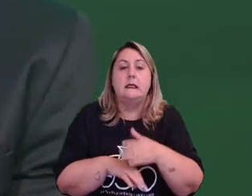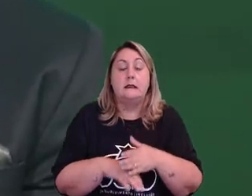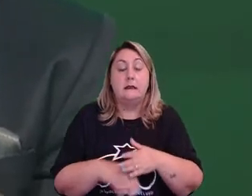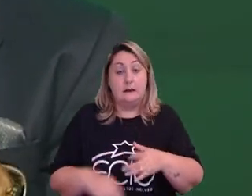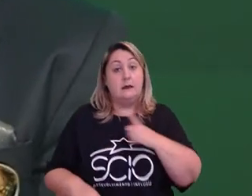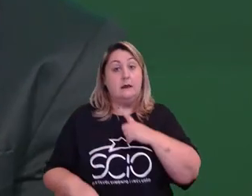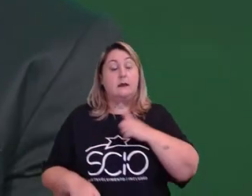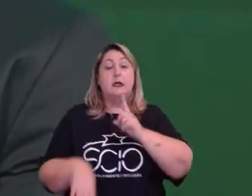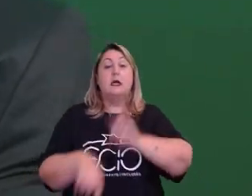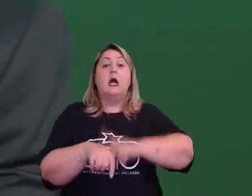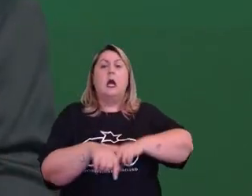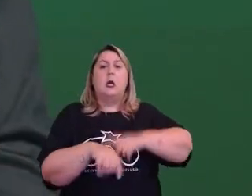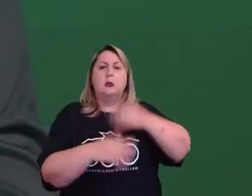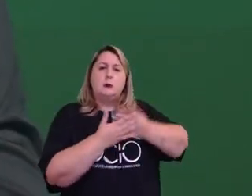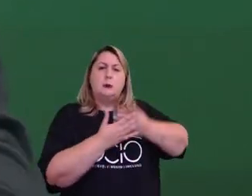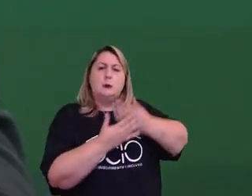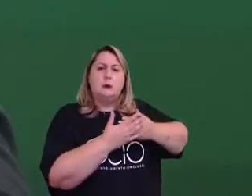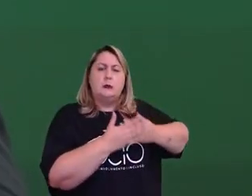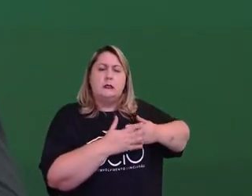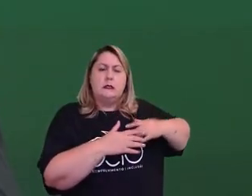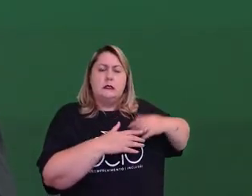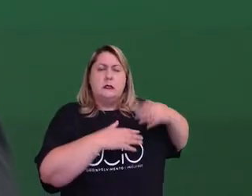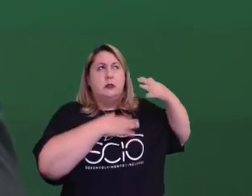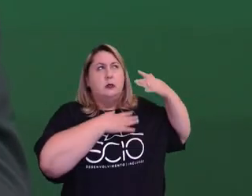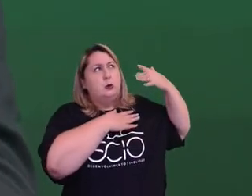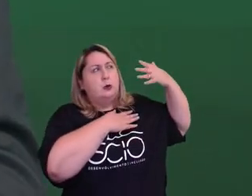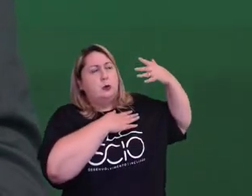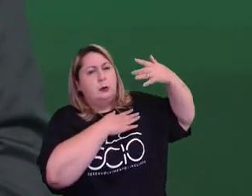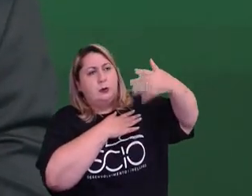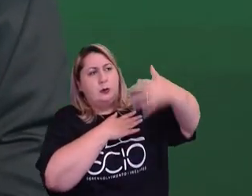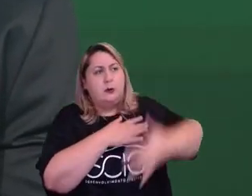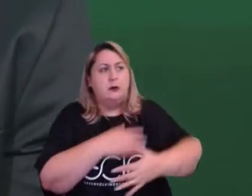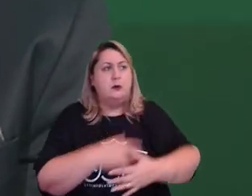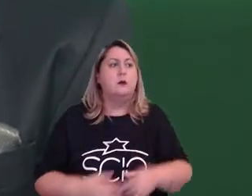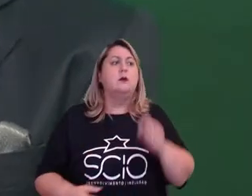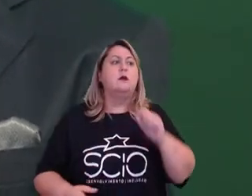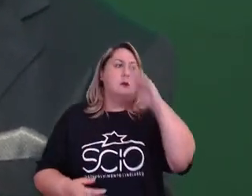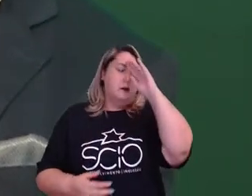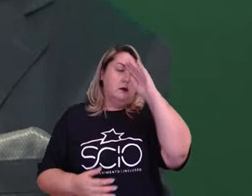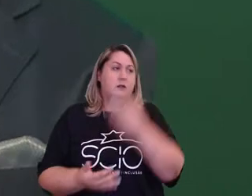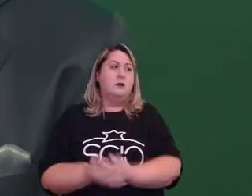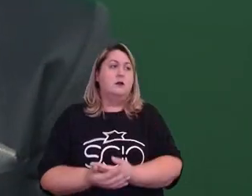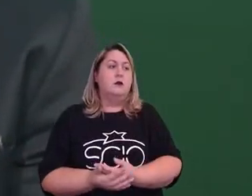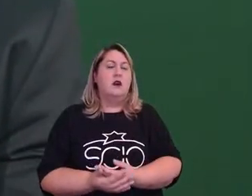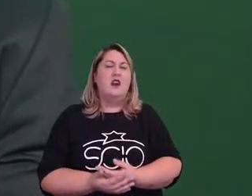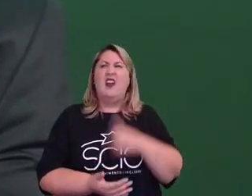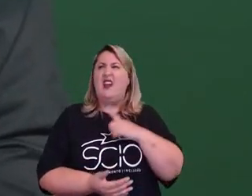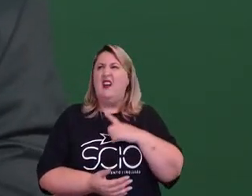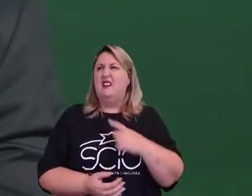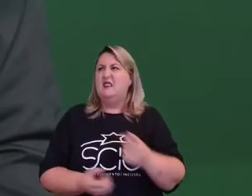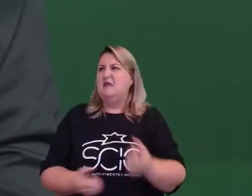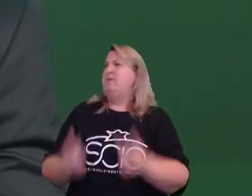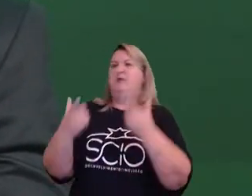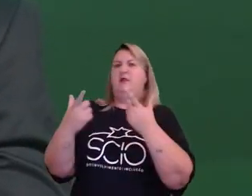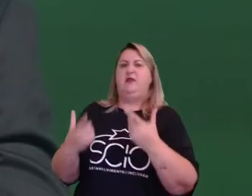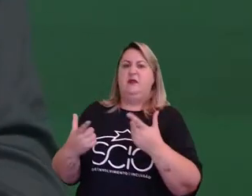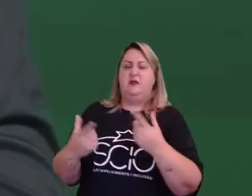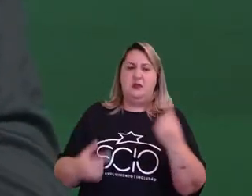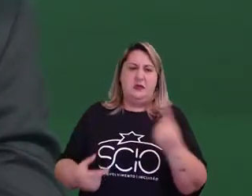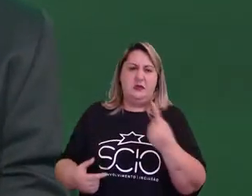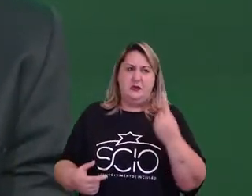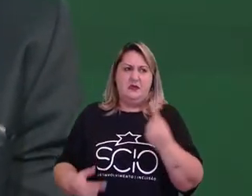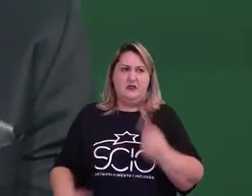ensaia, quem tem horas e horas de estrada de bagagem, de palco, é o que eu acredito. Aquele negócio que cai de paraquedas ali com uma única